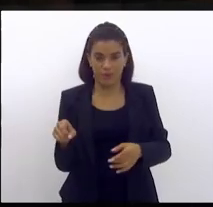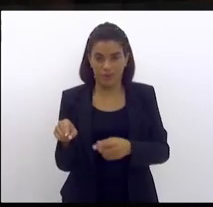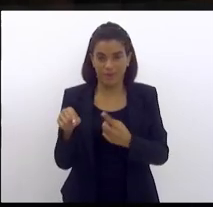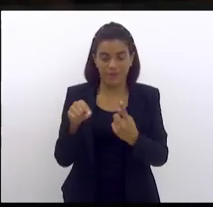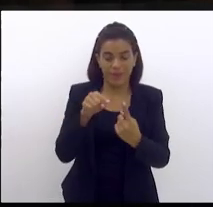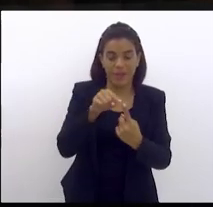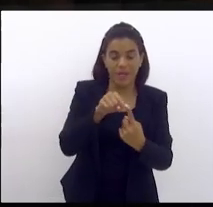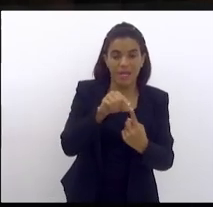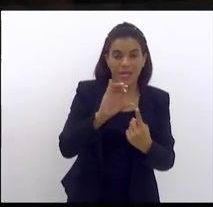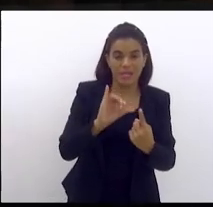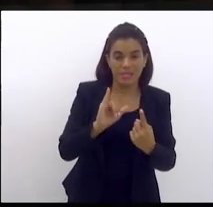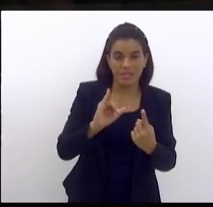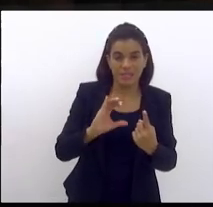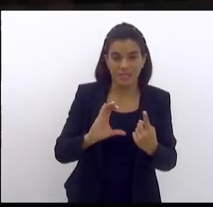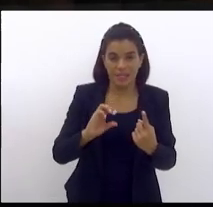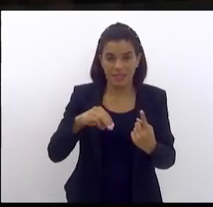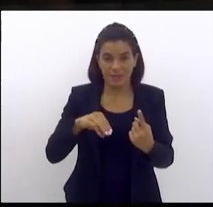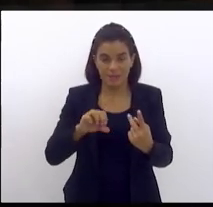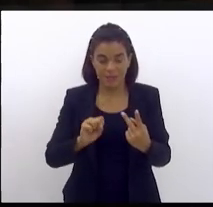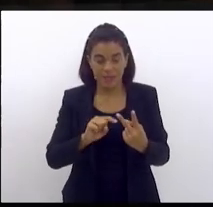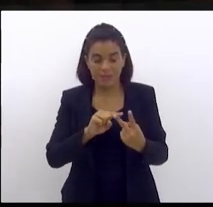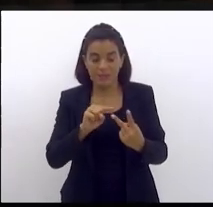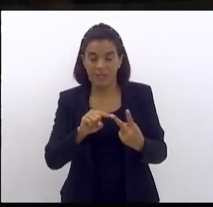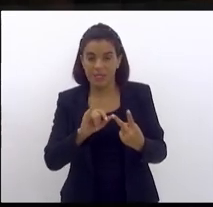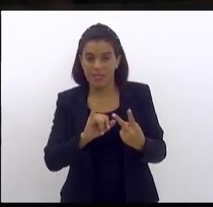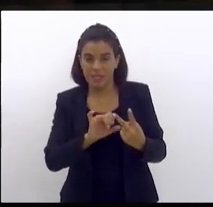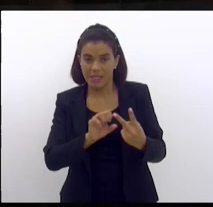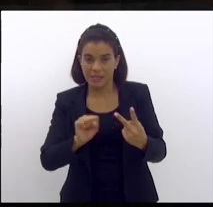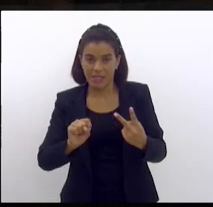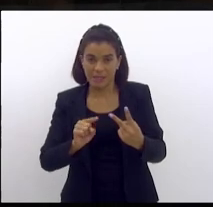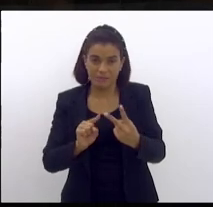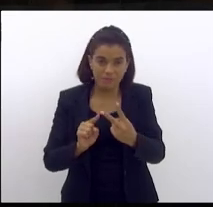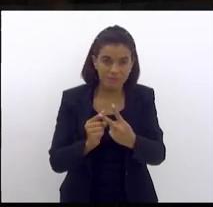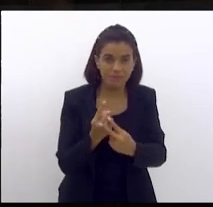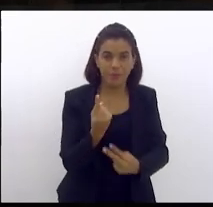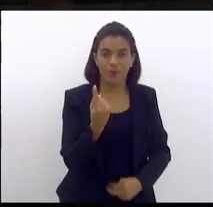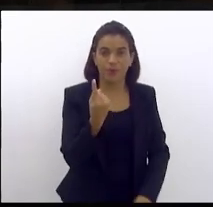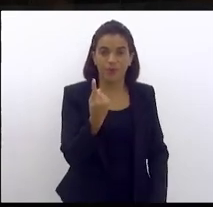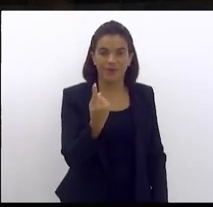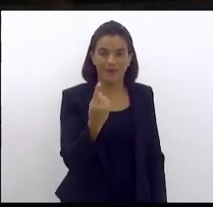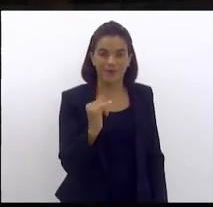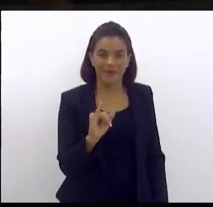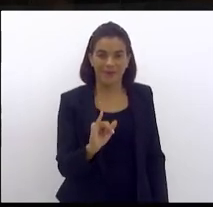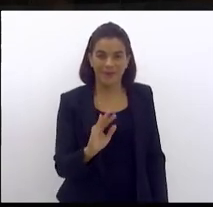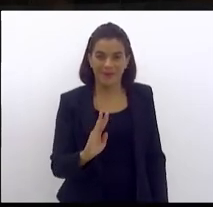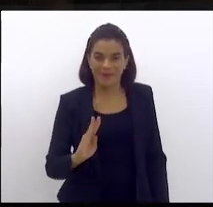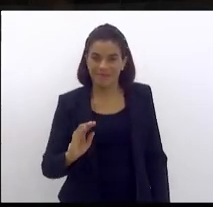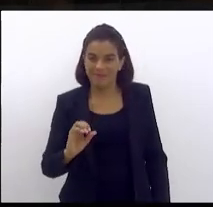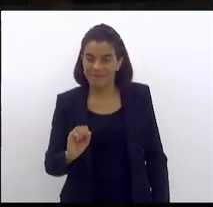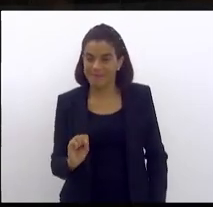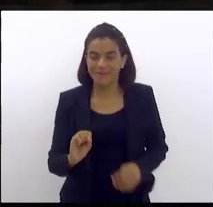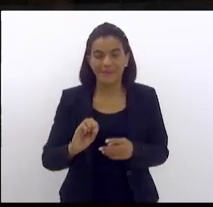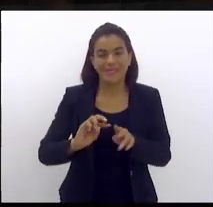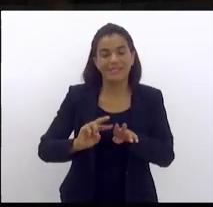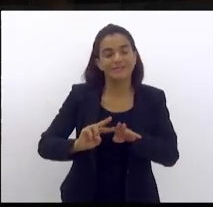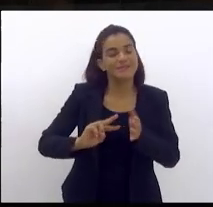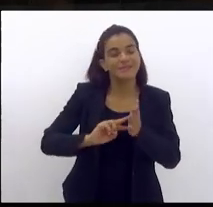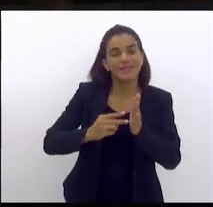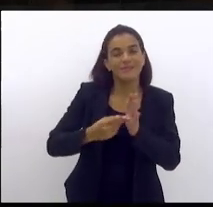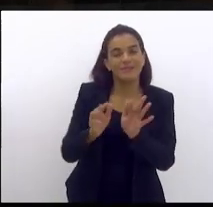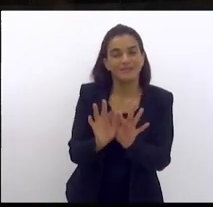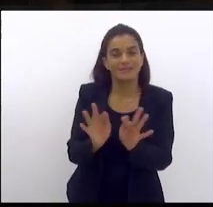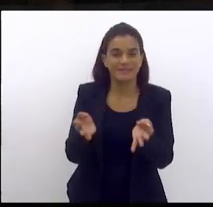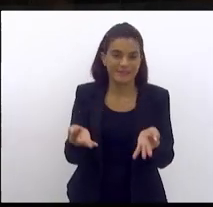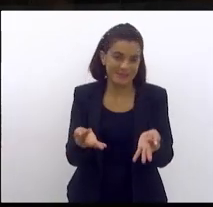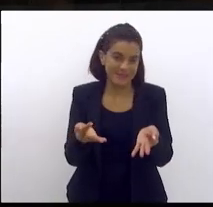do MS com o ISS você vai simplificar essas regras